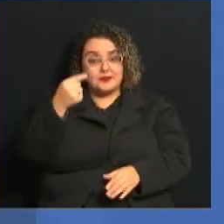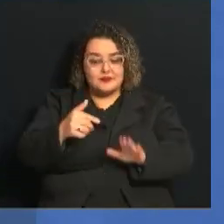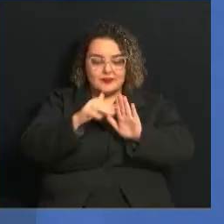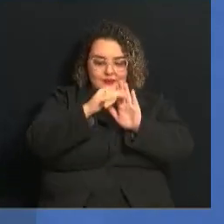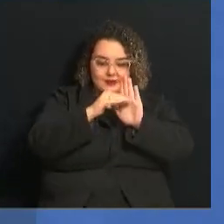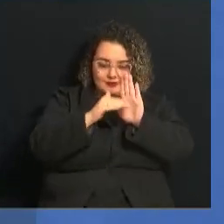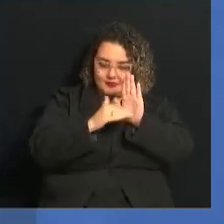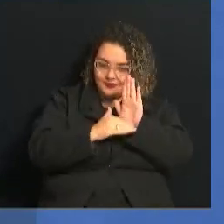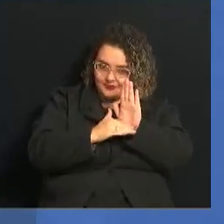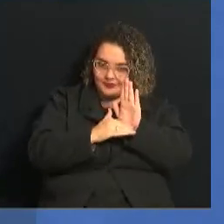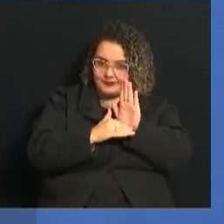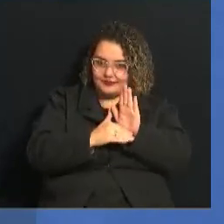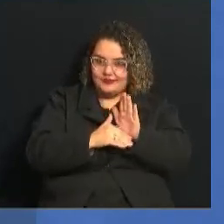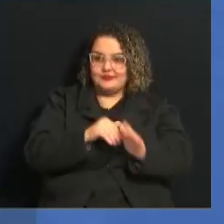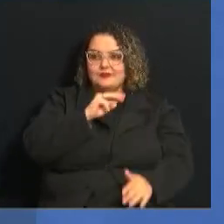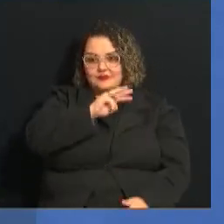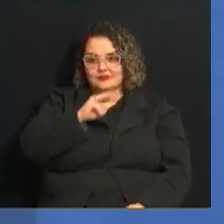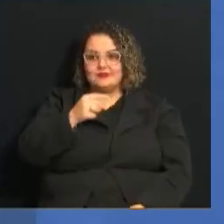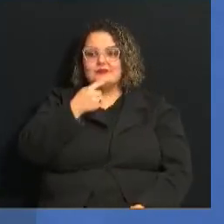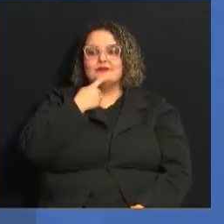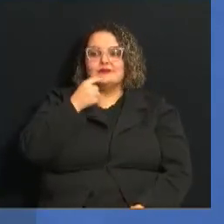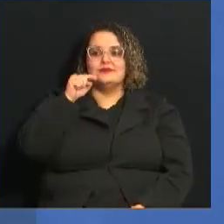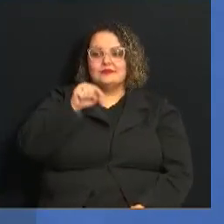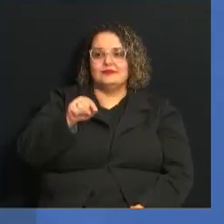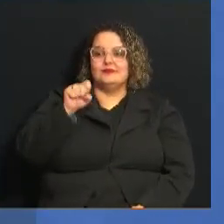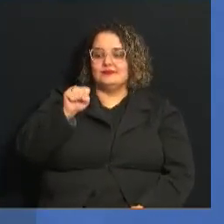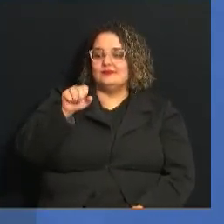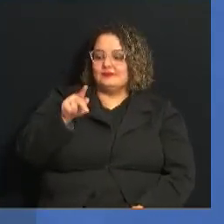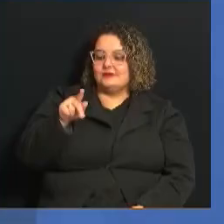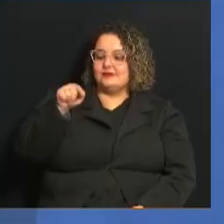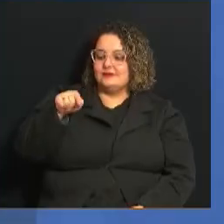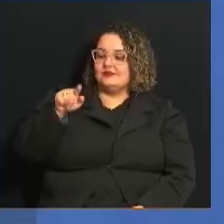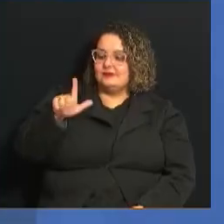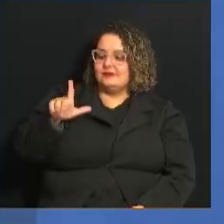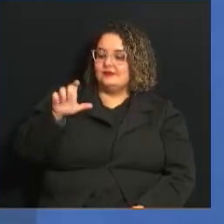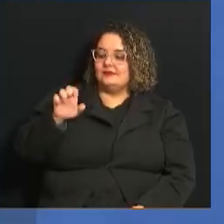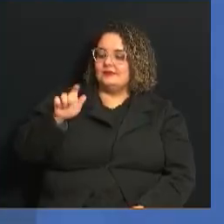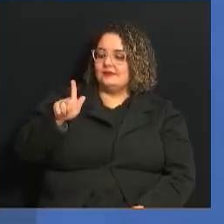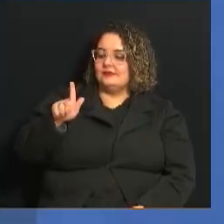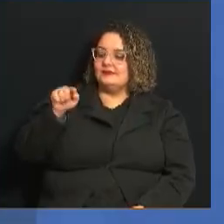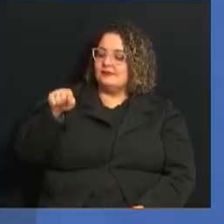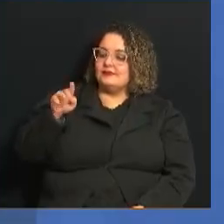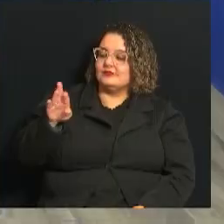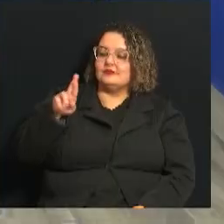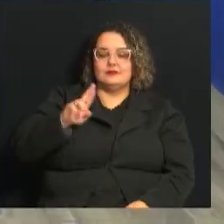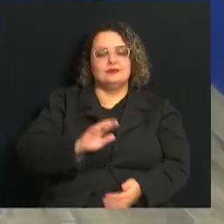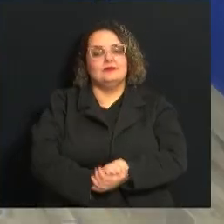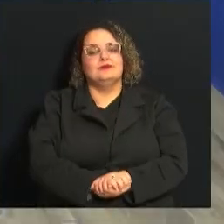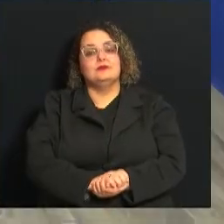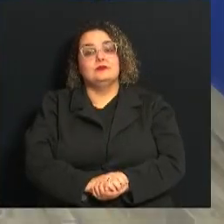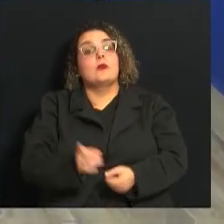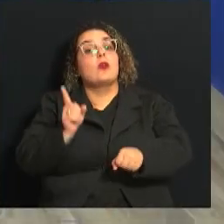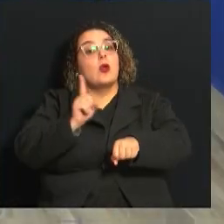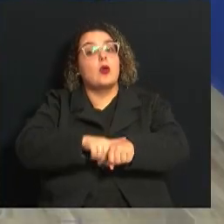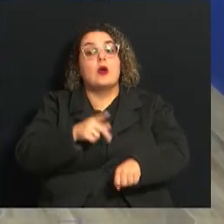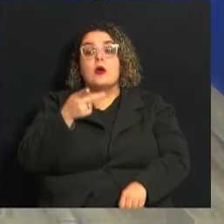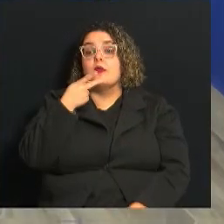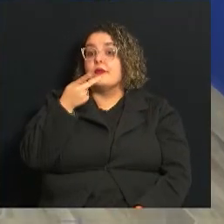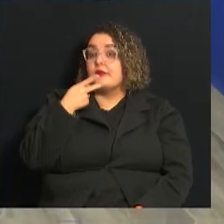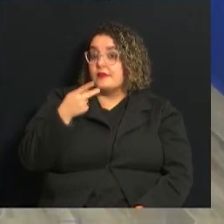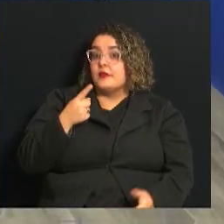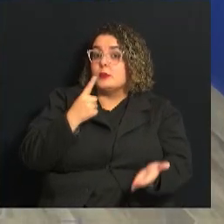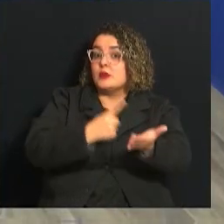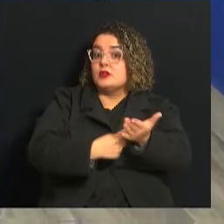projeto da falta do site campinas.sp.gov. Br hora de nós falarmos sobre a